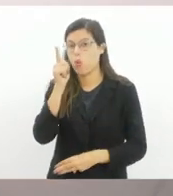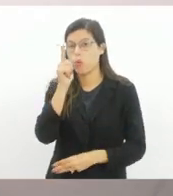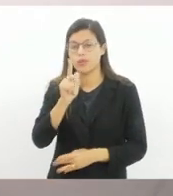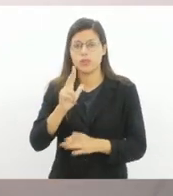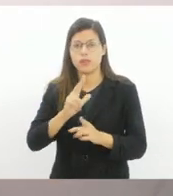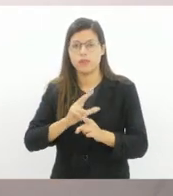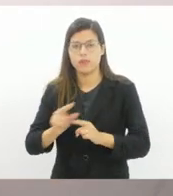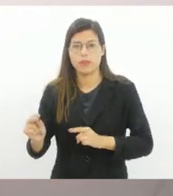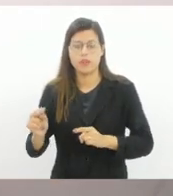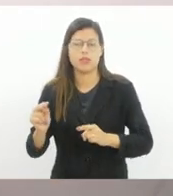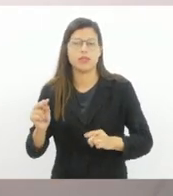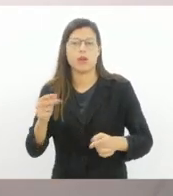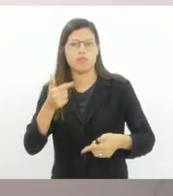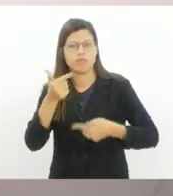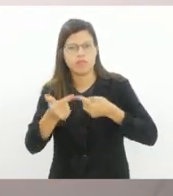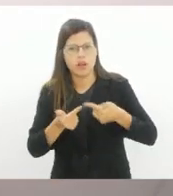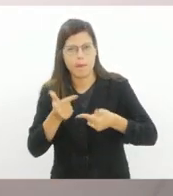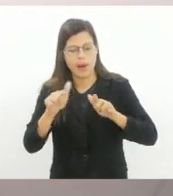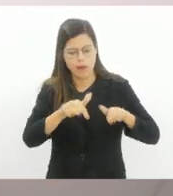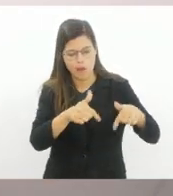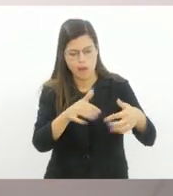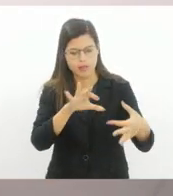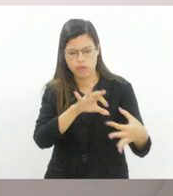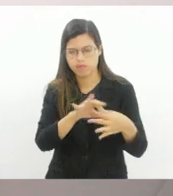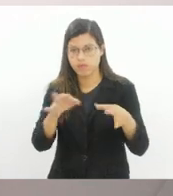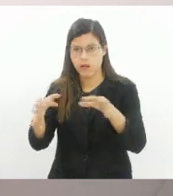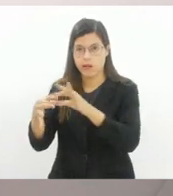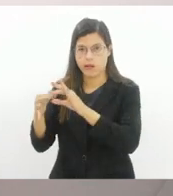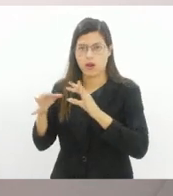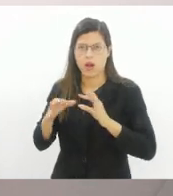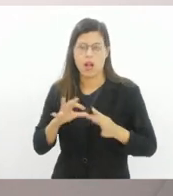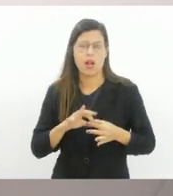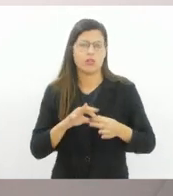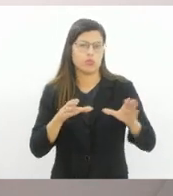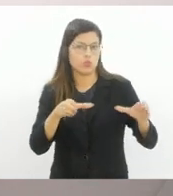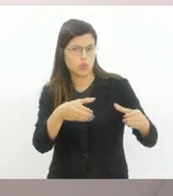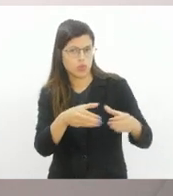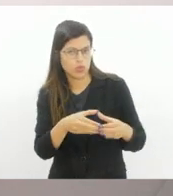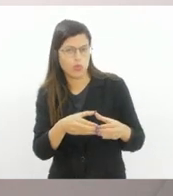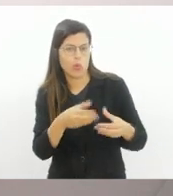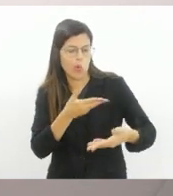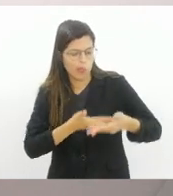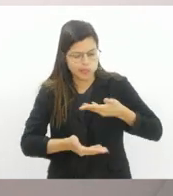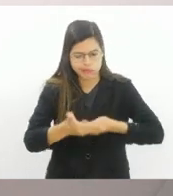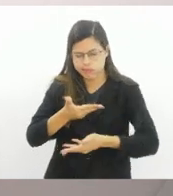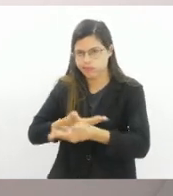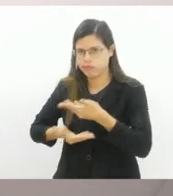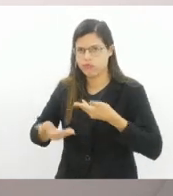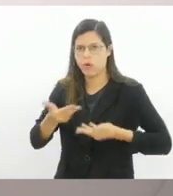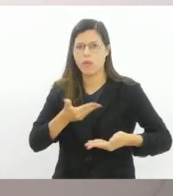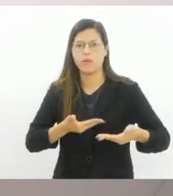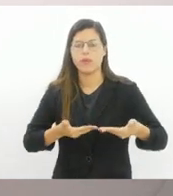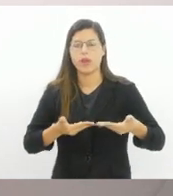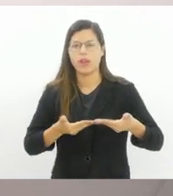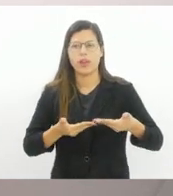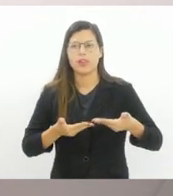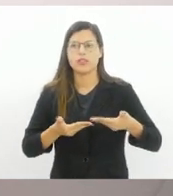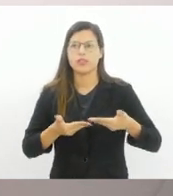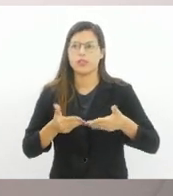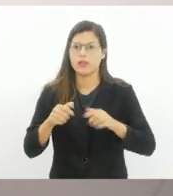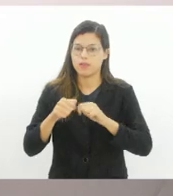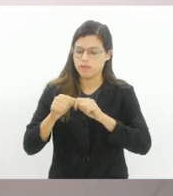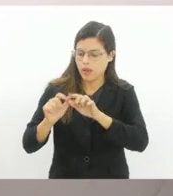um trabalho articulado, através de um trabalho de uma rede, mas de uma rede que se articule, que converse, que não sobreponha